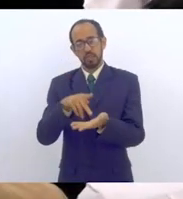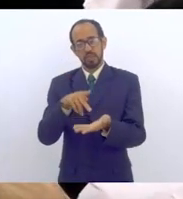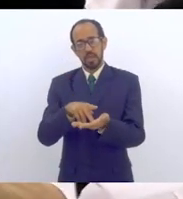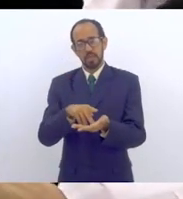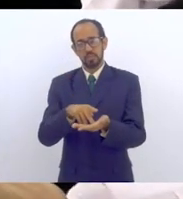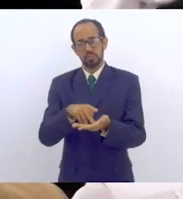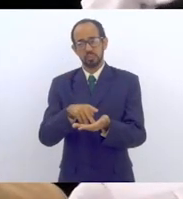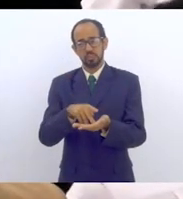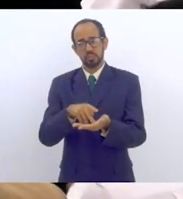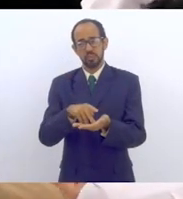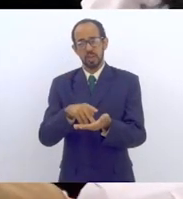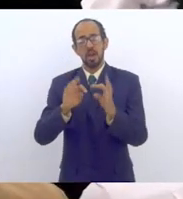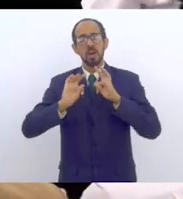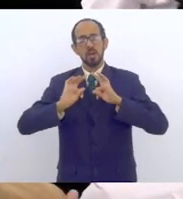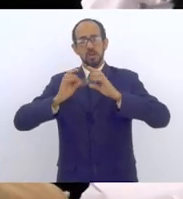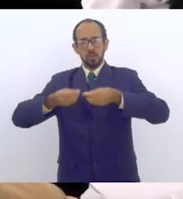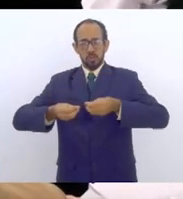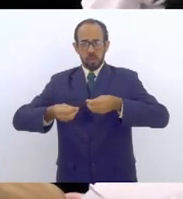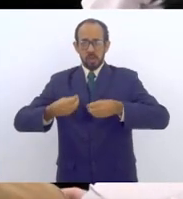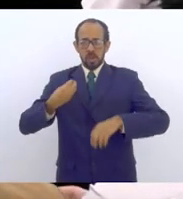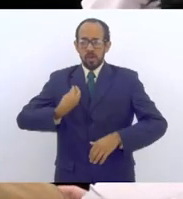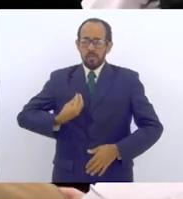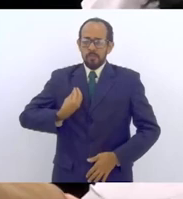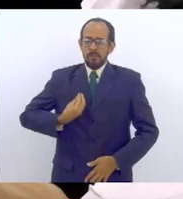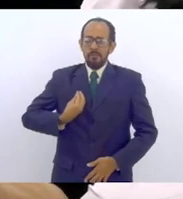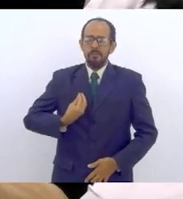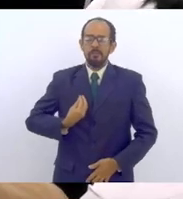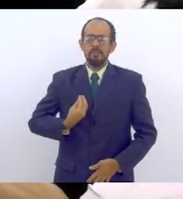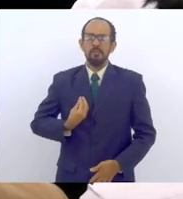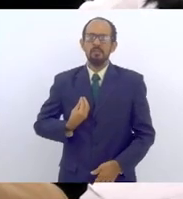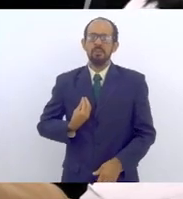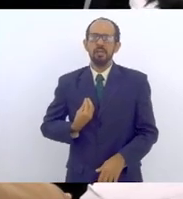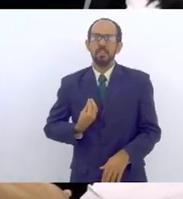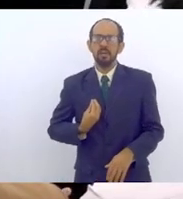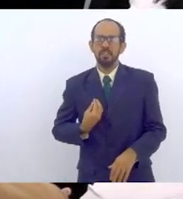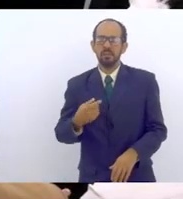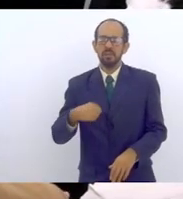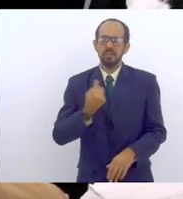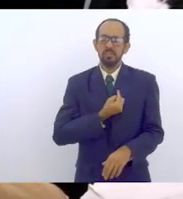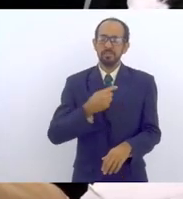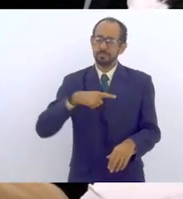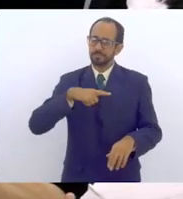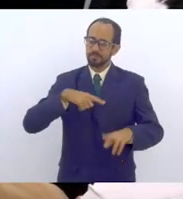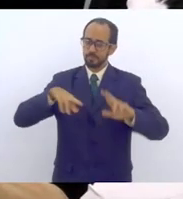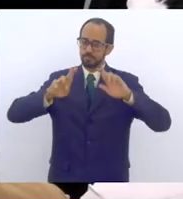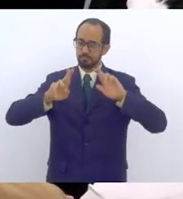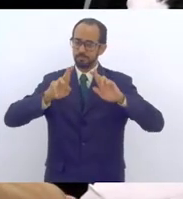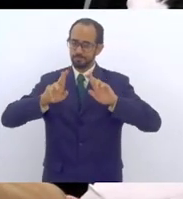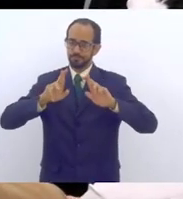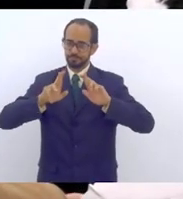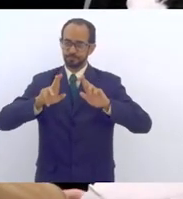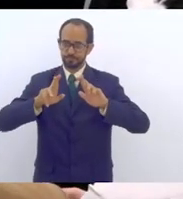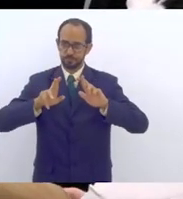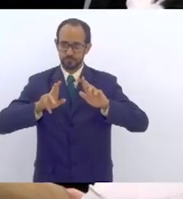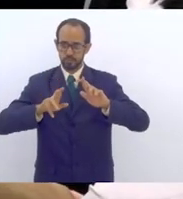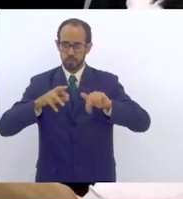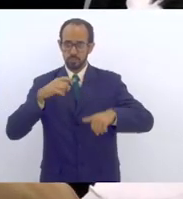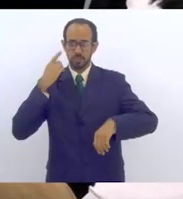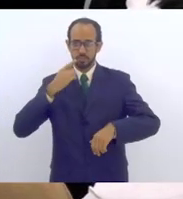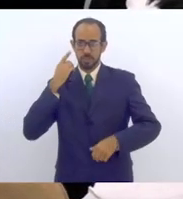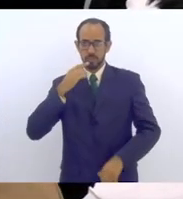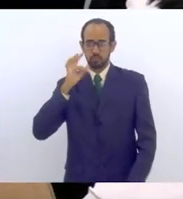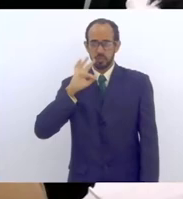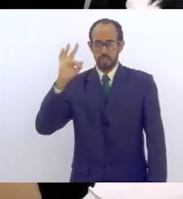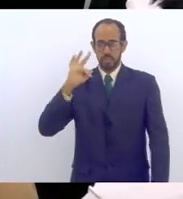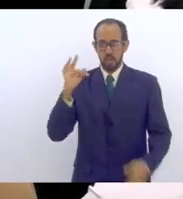é a todos e a todas pela presença a gente tem uma expectativa grande no nosso mandatos deputado federal